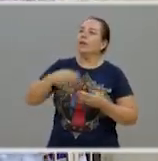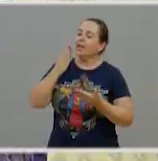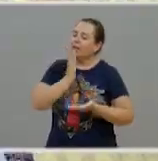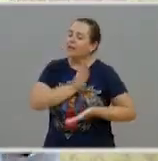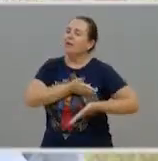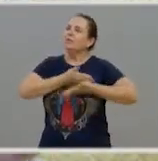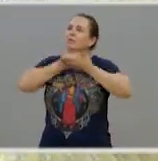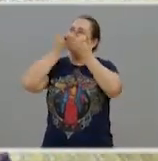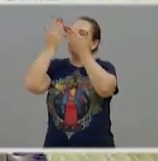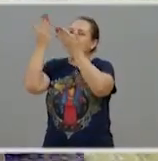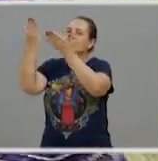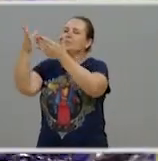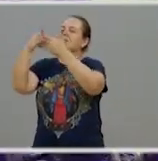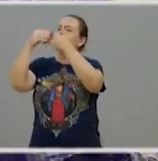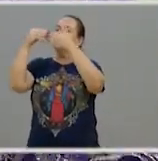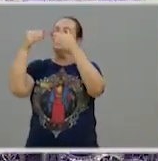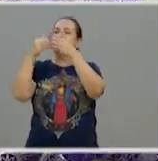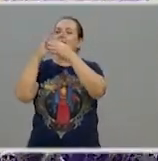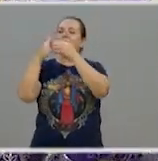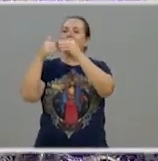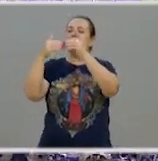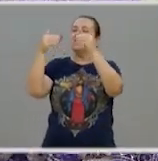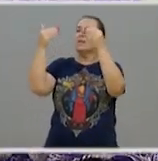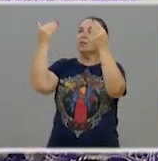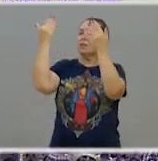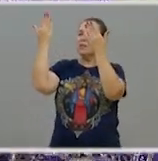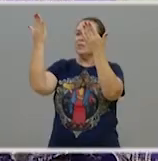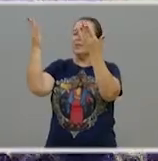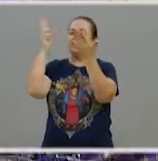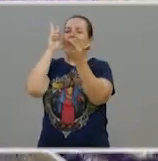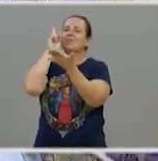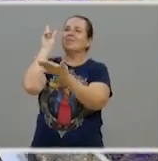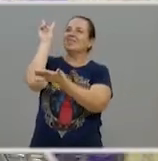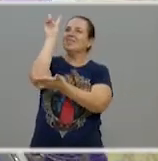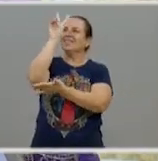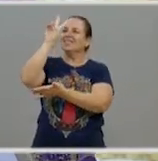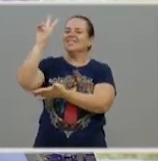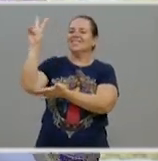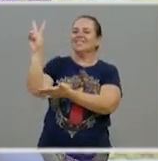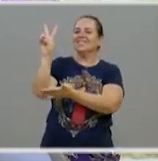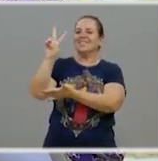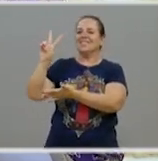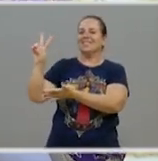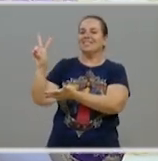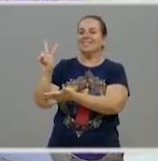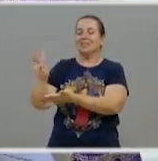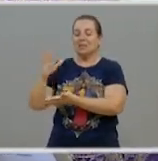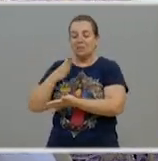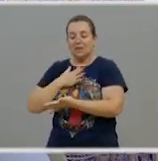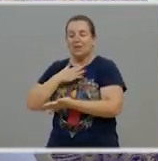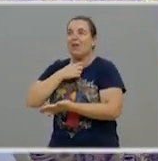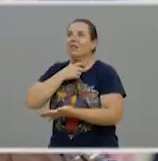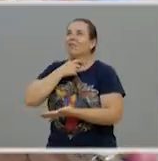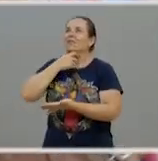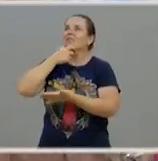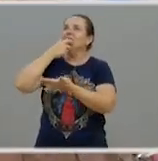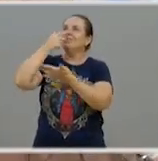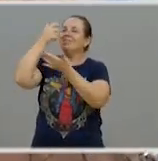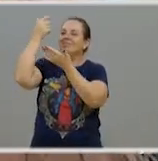coração, elevo as minhas mãos, meu olhar, minha